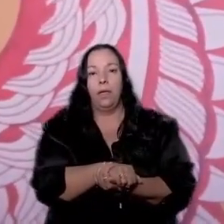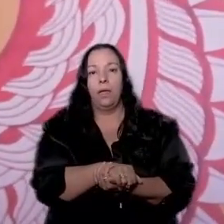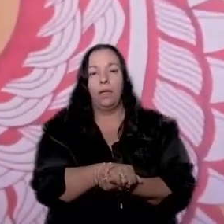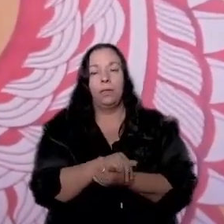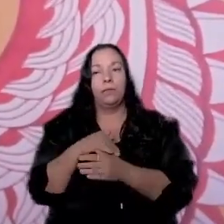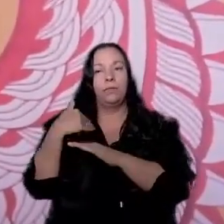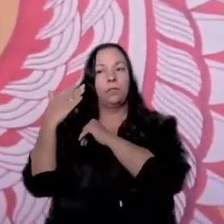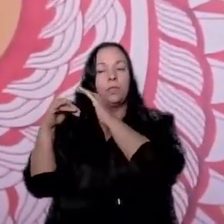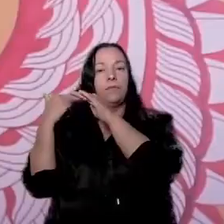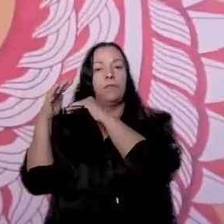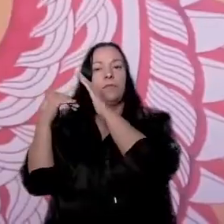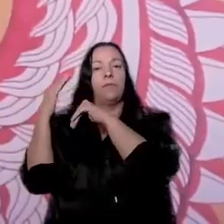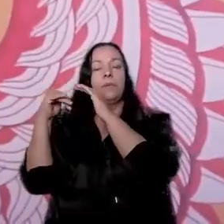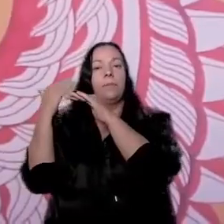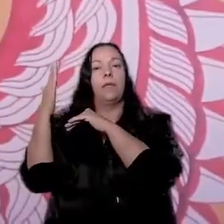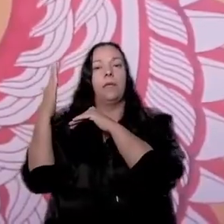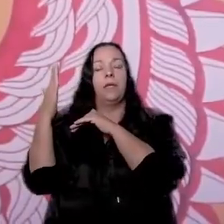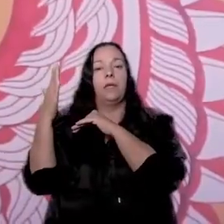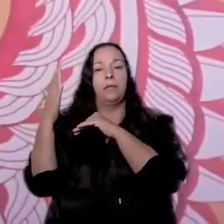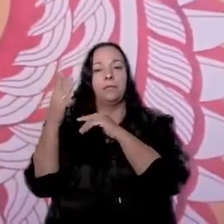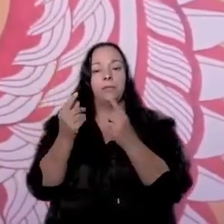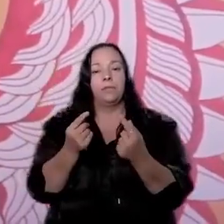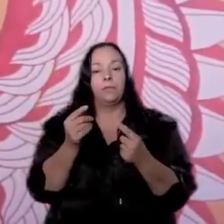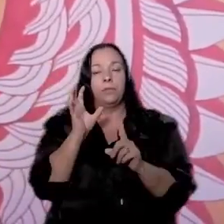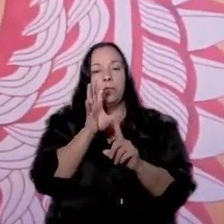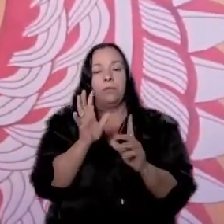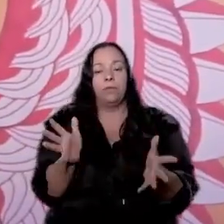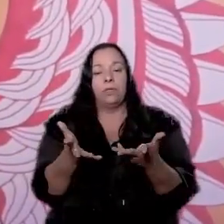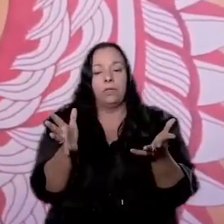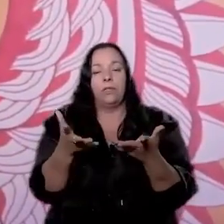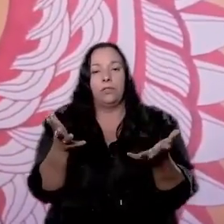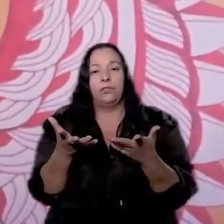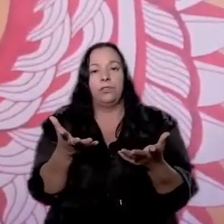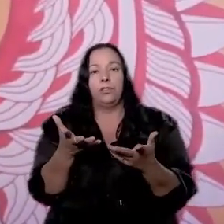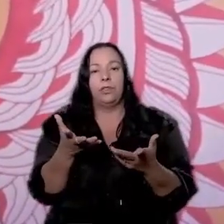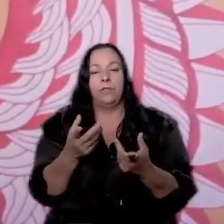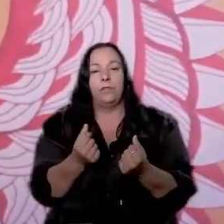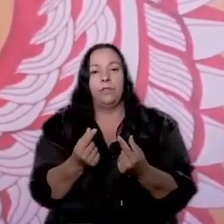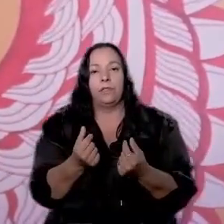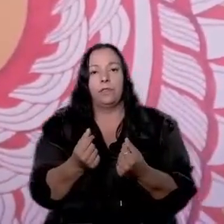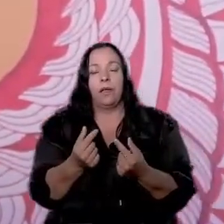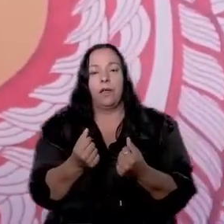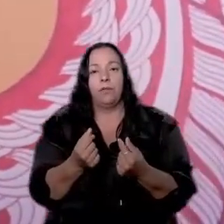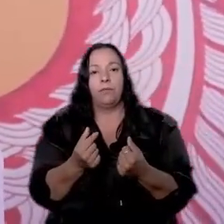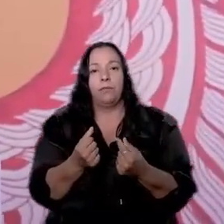do crescimento enorme do incentivo fiscal e da falta de crescimento,